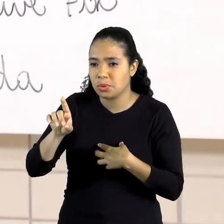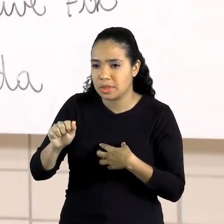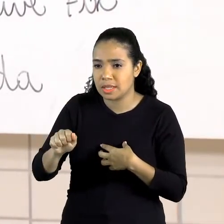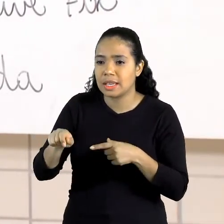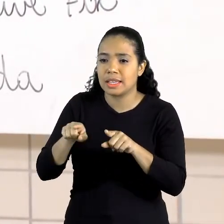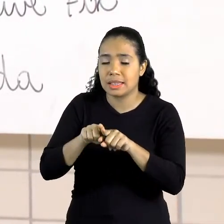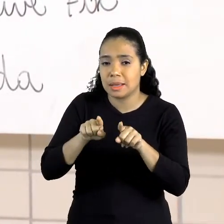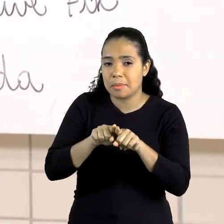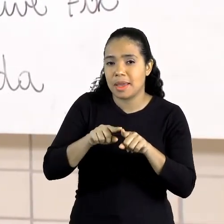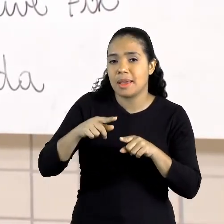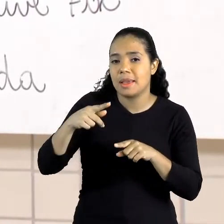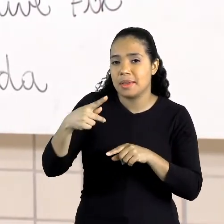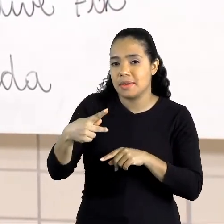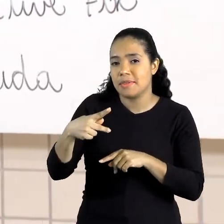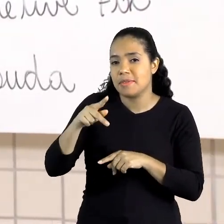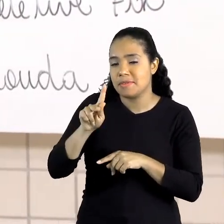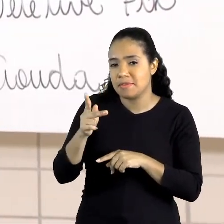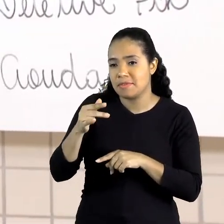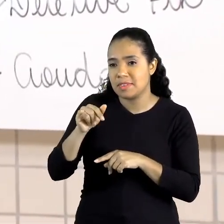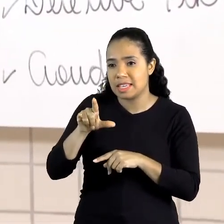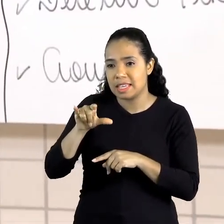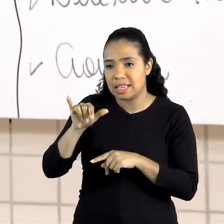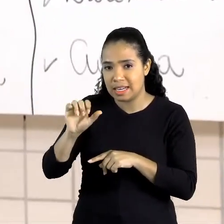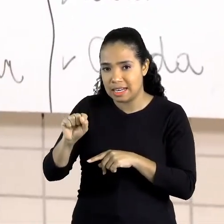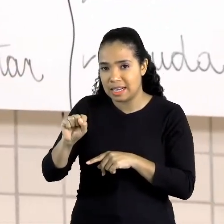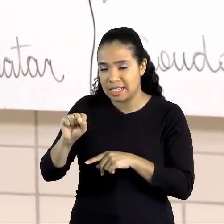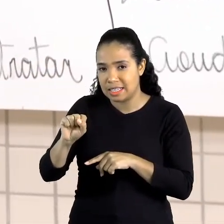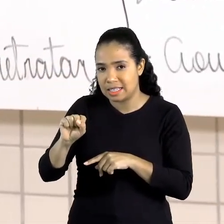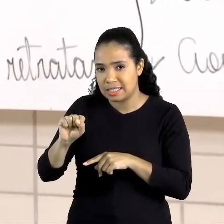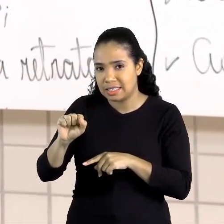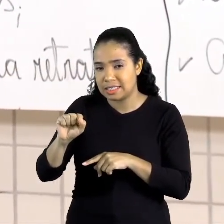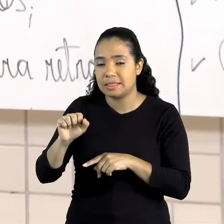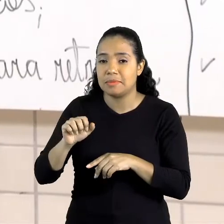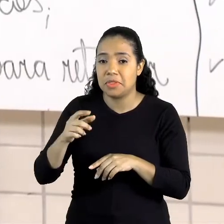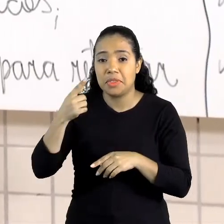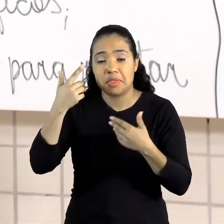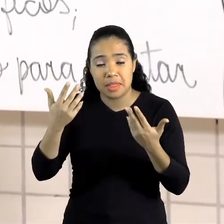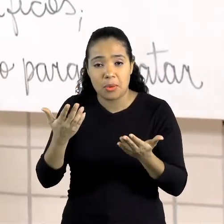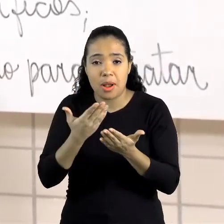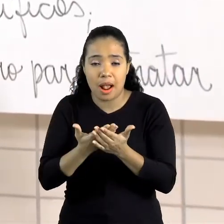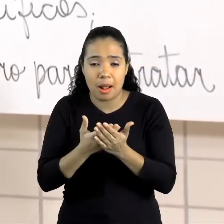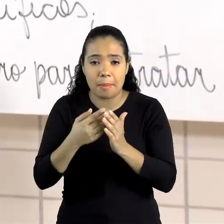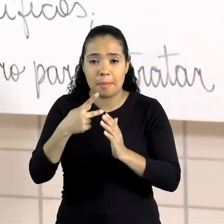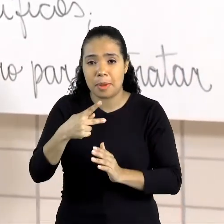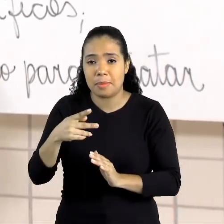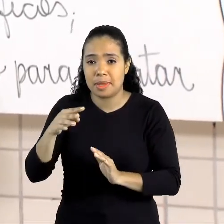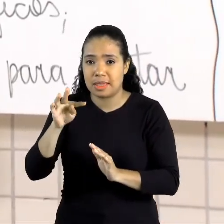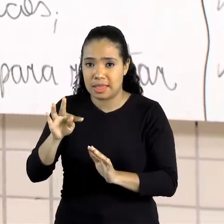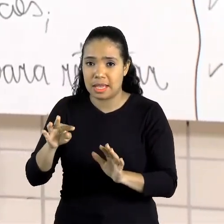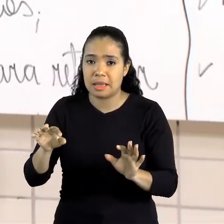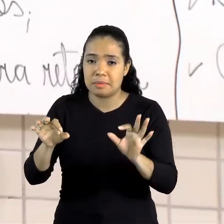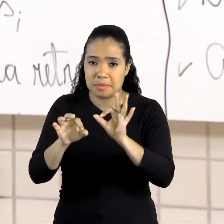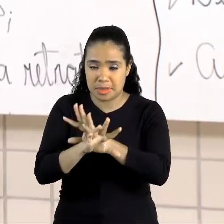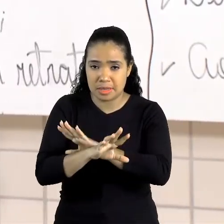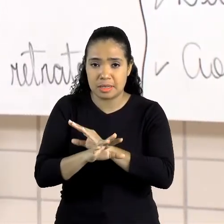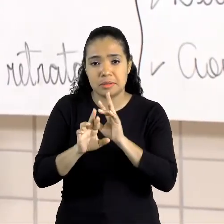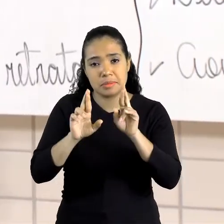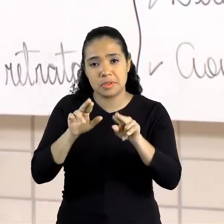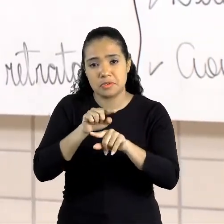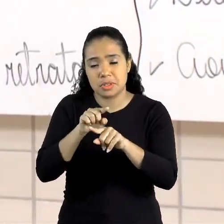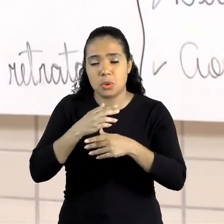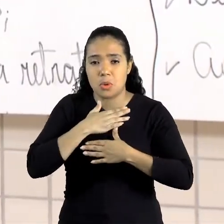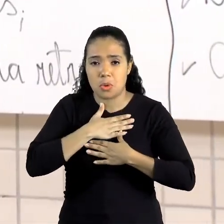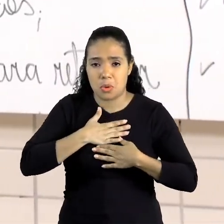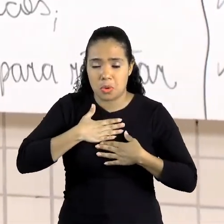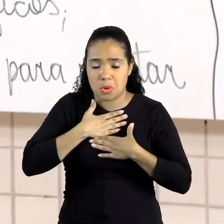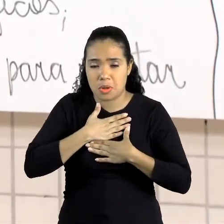Fogg. Tudo bem? Então, nossa aula de PPT ela termina por aqui. Espero que vocês tenham gostado.